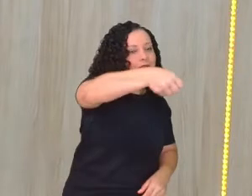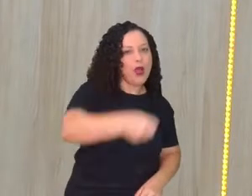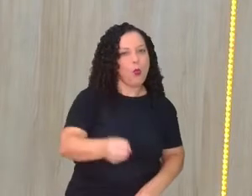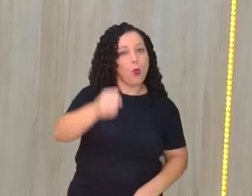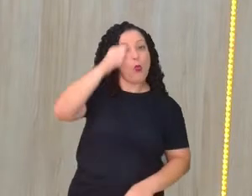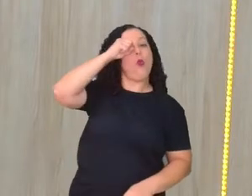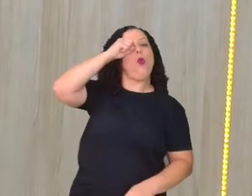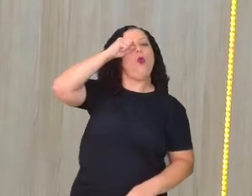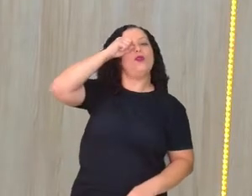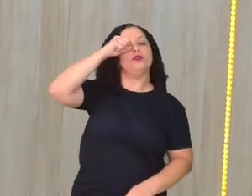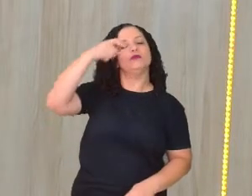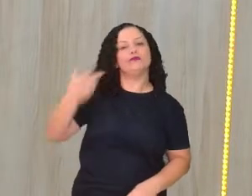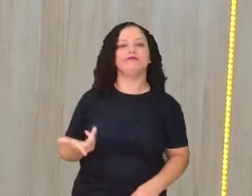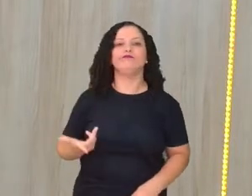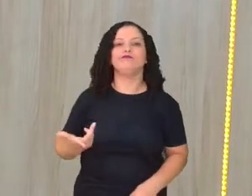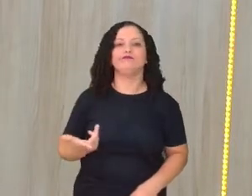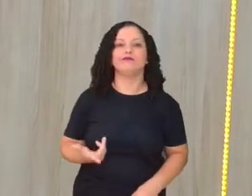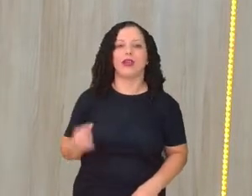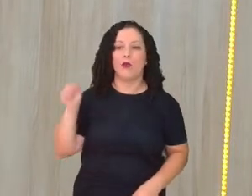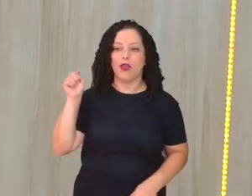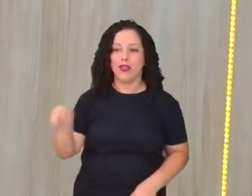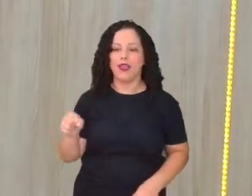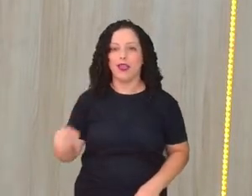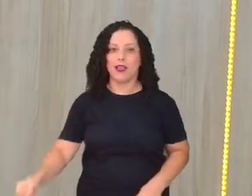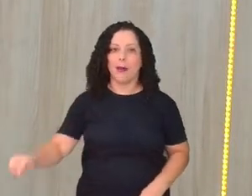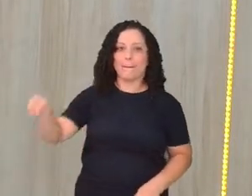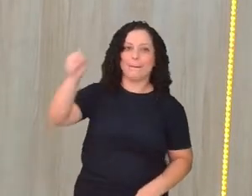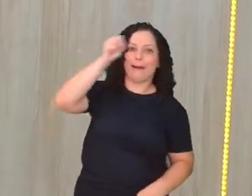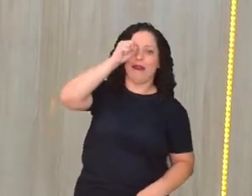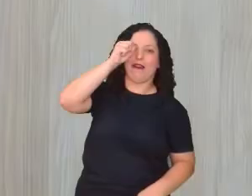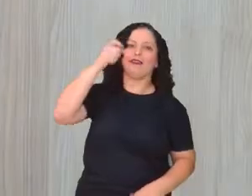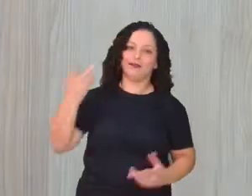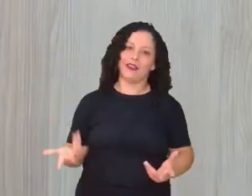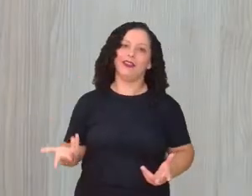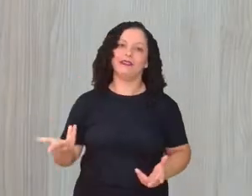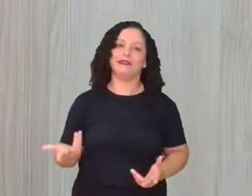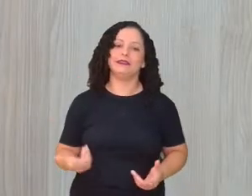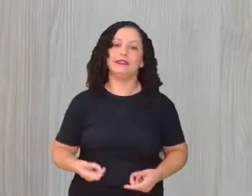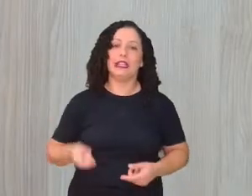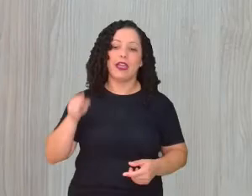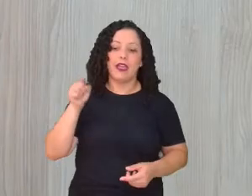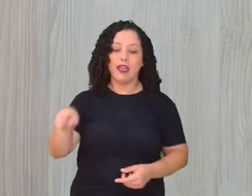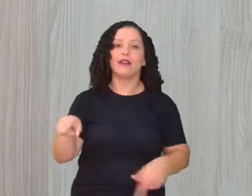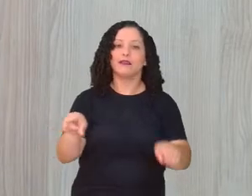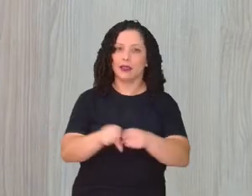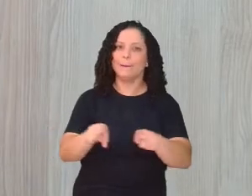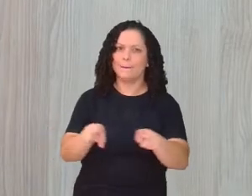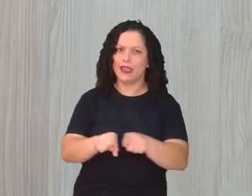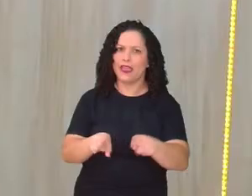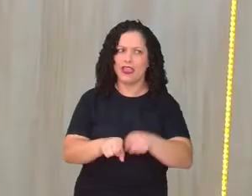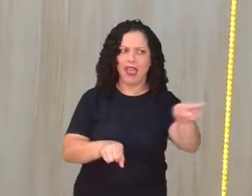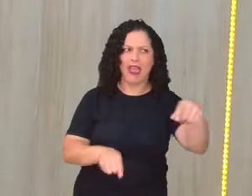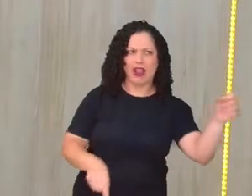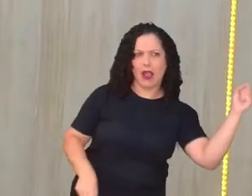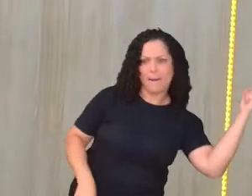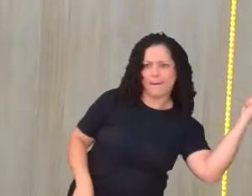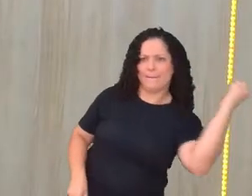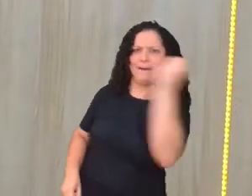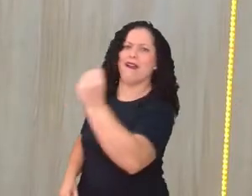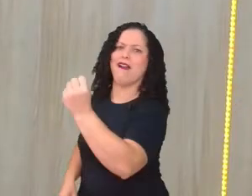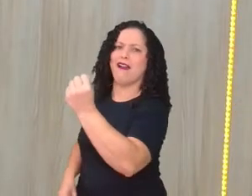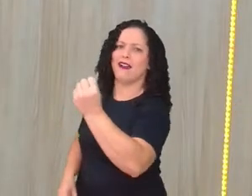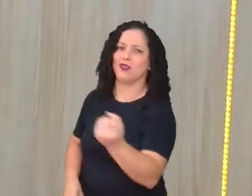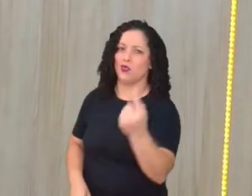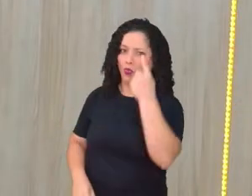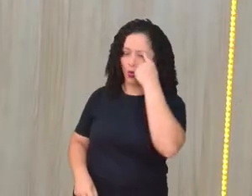A pessoa que arrancou o olho da professora Vanessa teria um olho seu arrancado. Então era